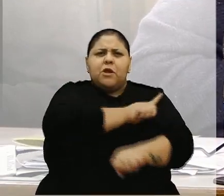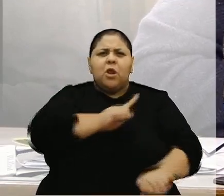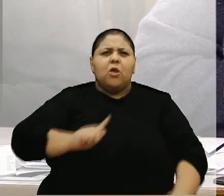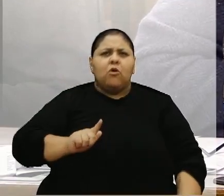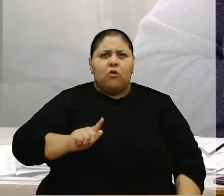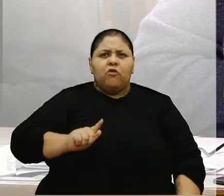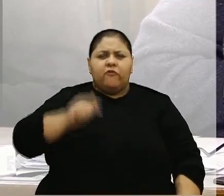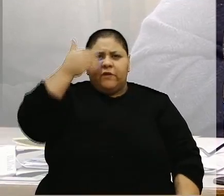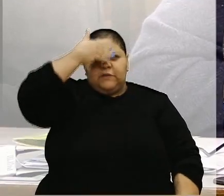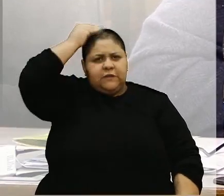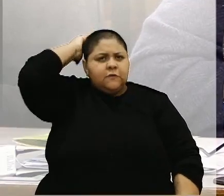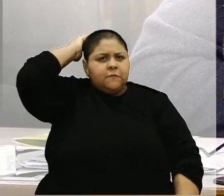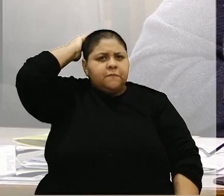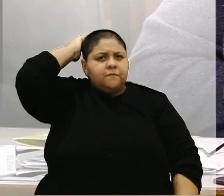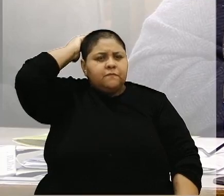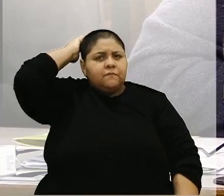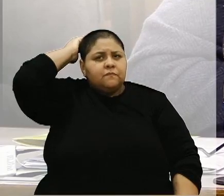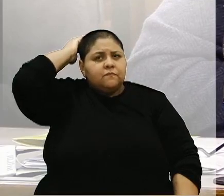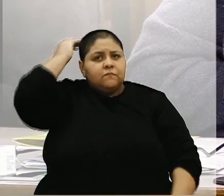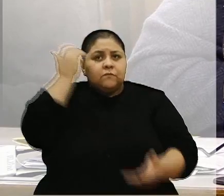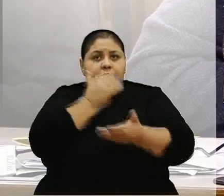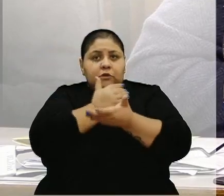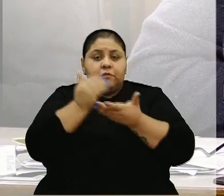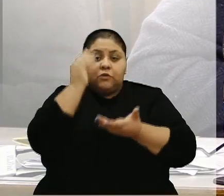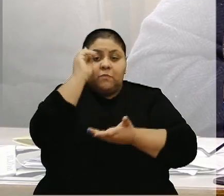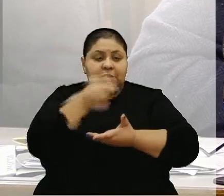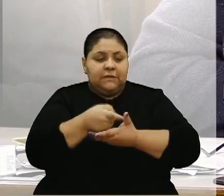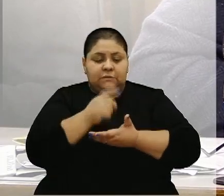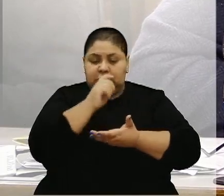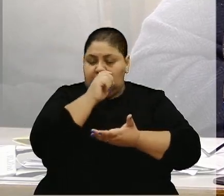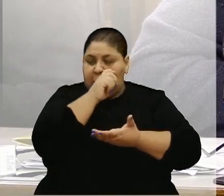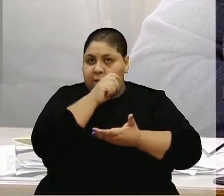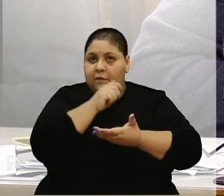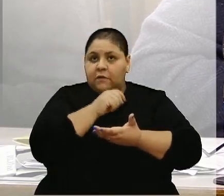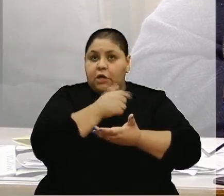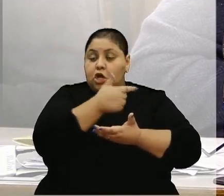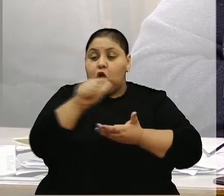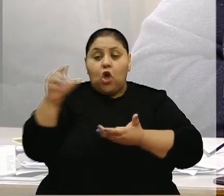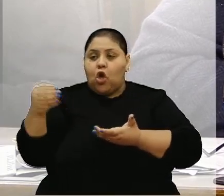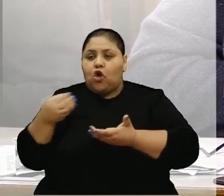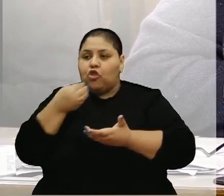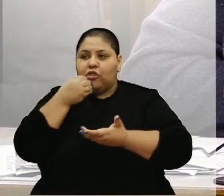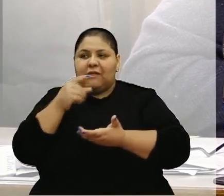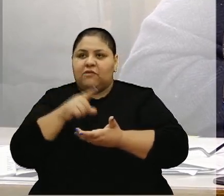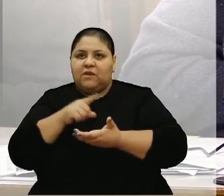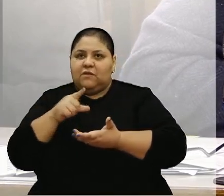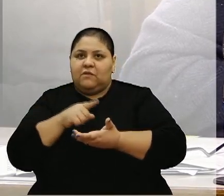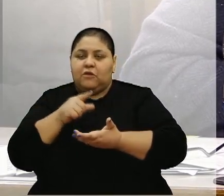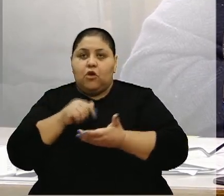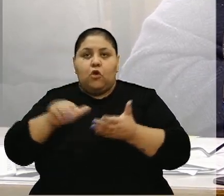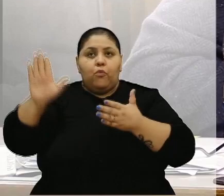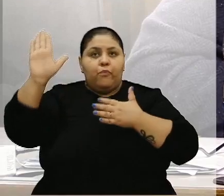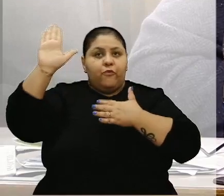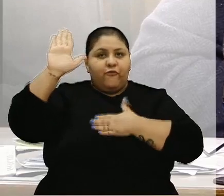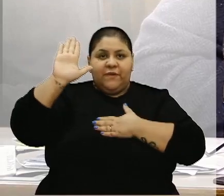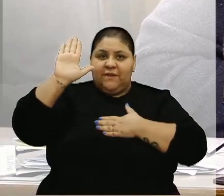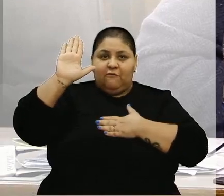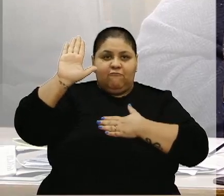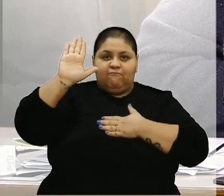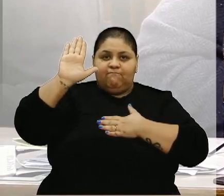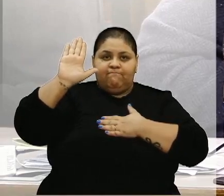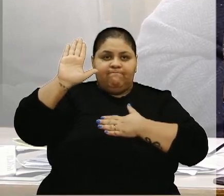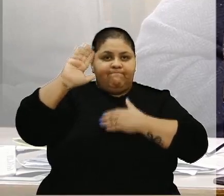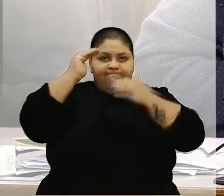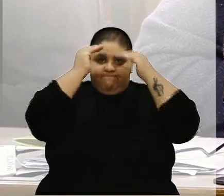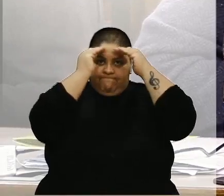ser suplente, né, e assumiu o mandato. Coisa que em outra oportunidade ele não teve. Prometeram e não deram